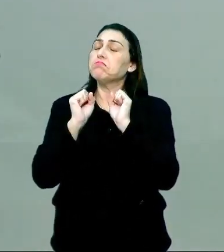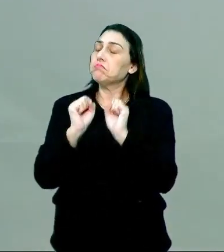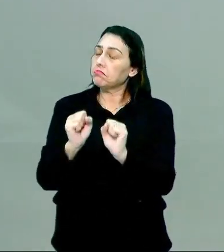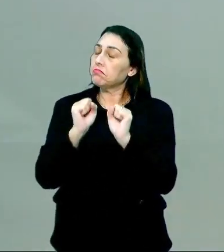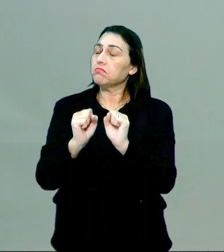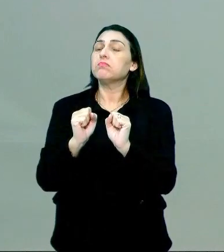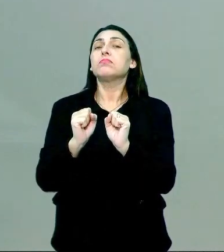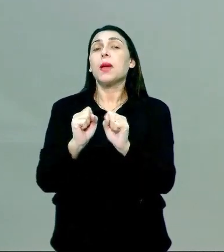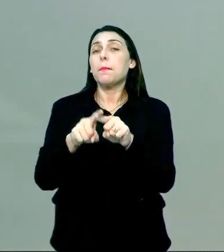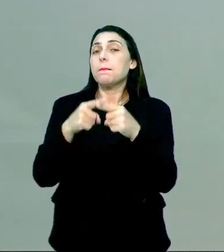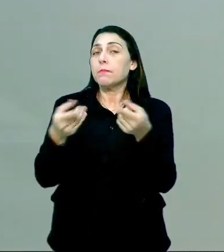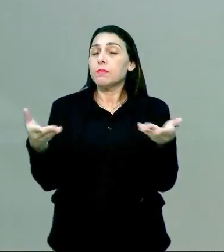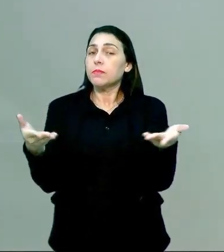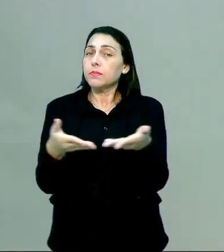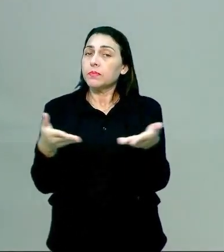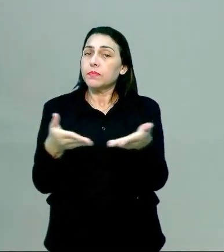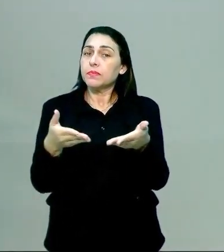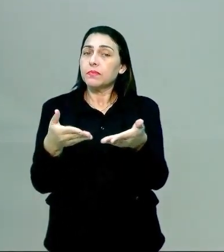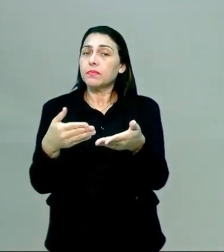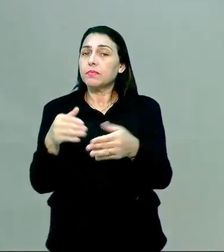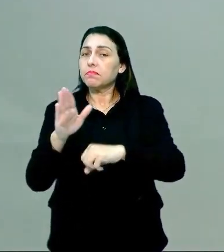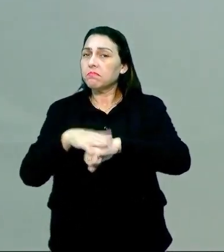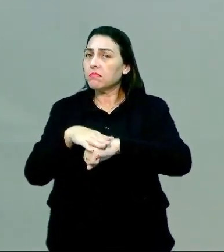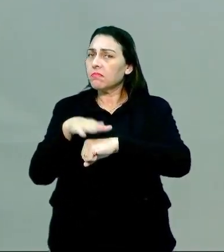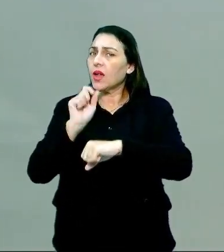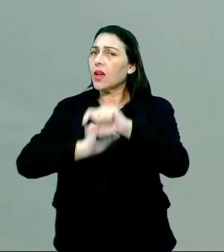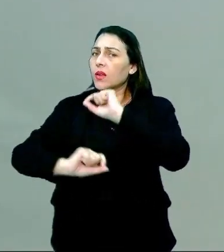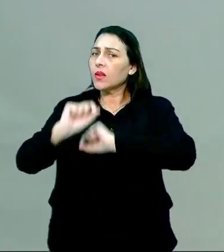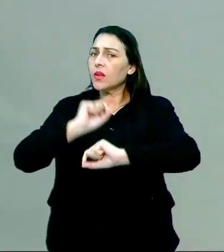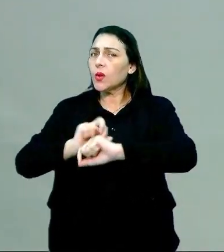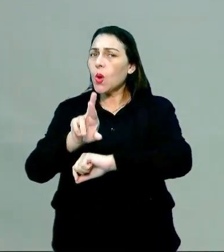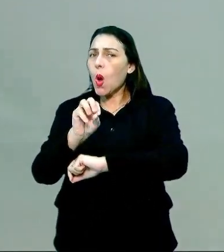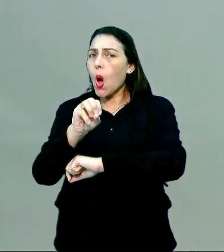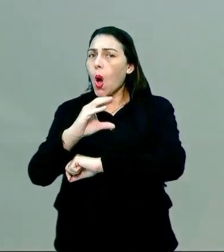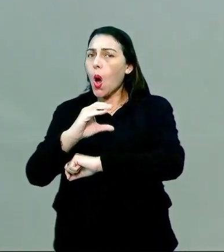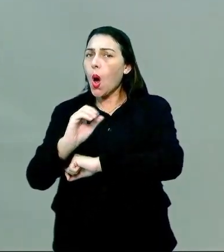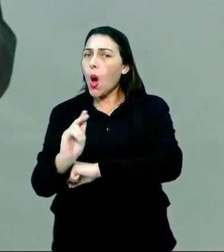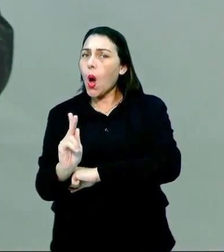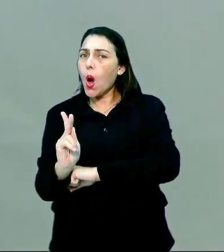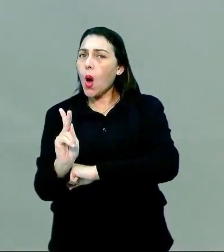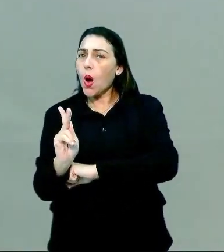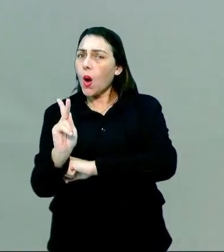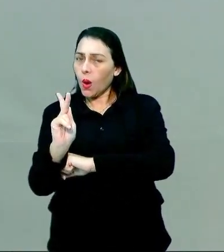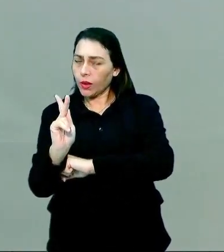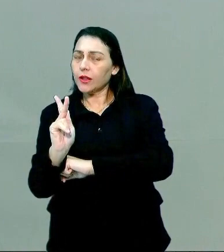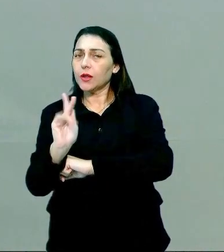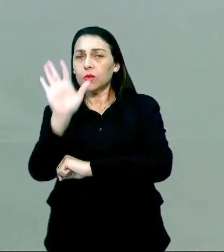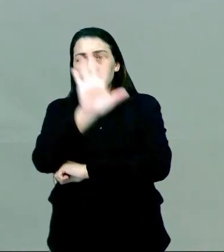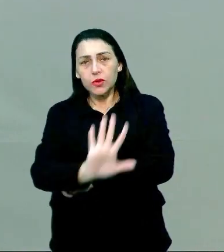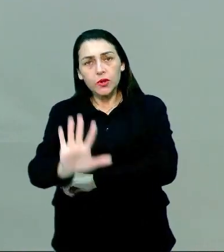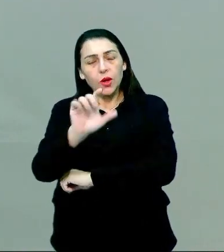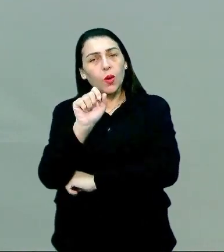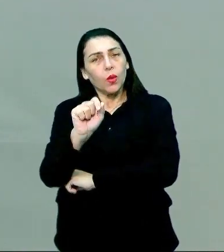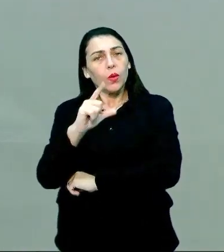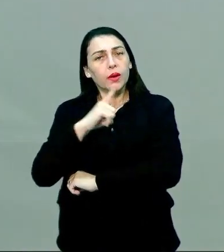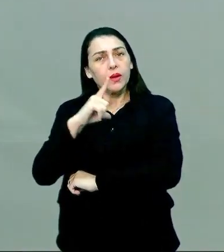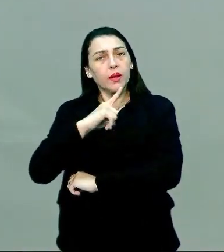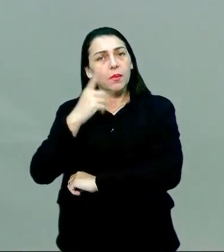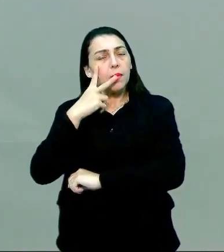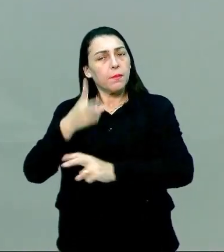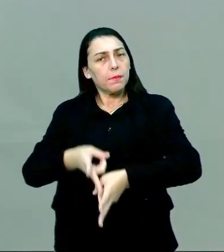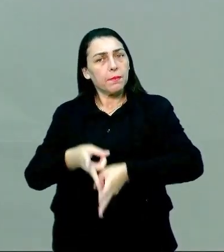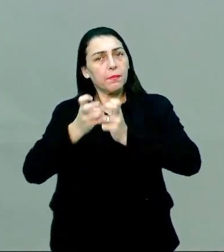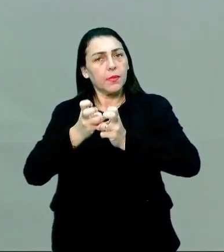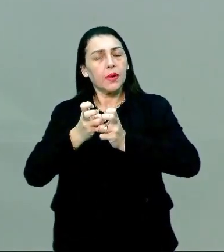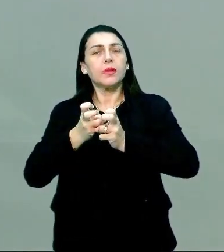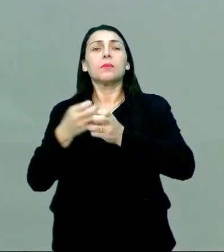deveria? Talvez. Mas hoje eu vim aqui um pouco mais roqueiro, uma coisa assim, né? Mas de forma geral, o que a gente tem aqui para